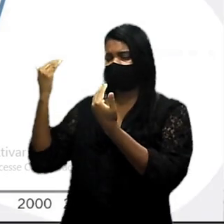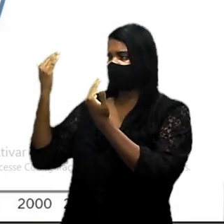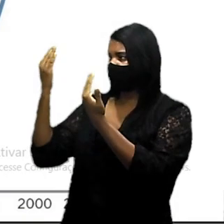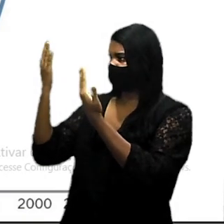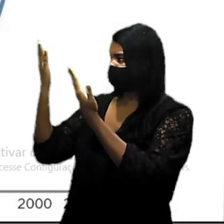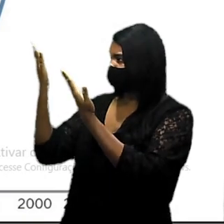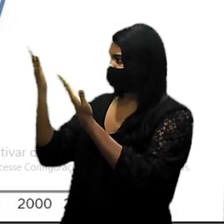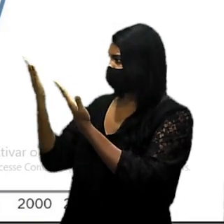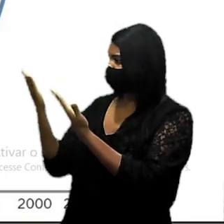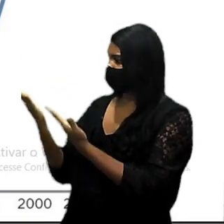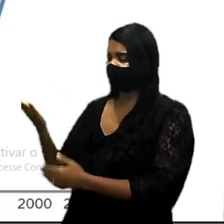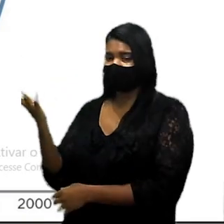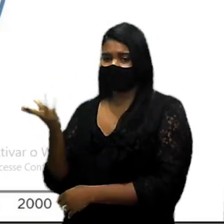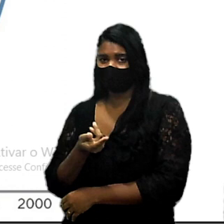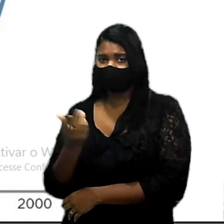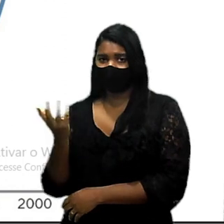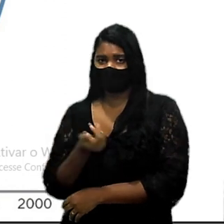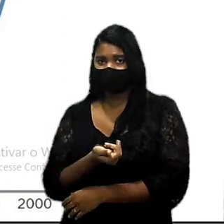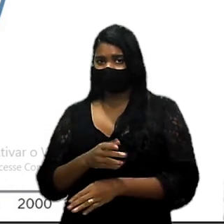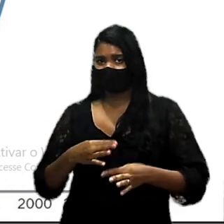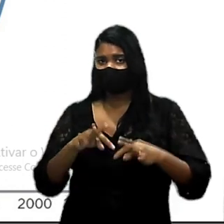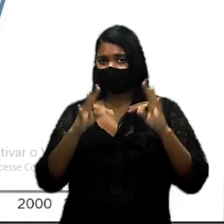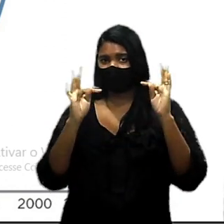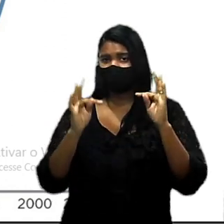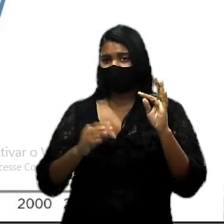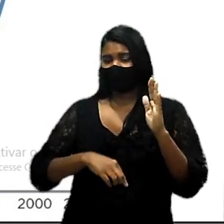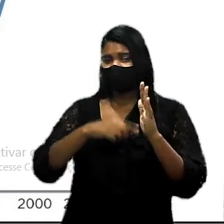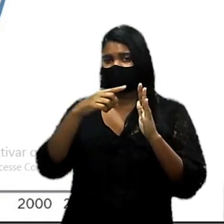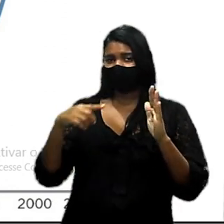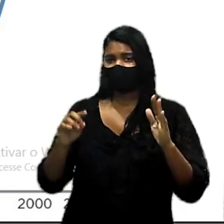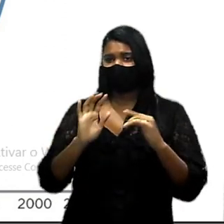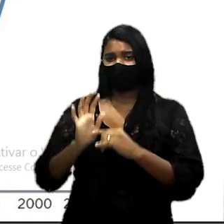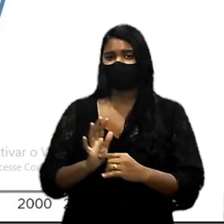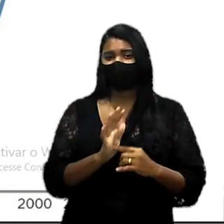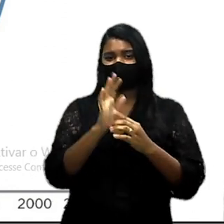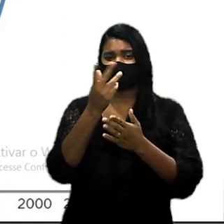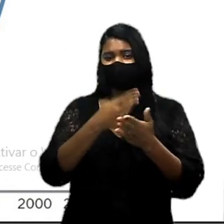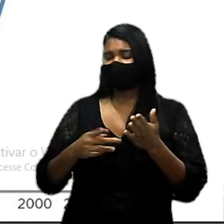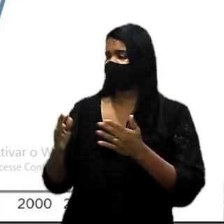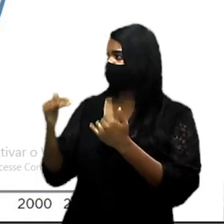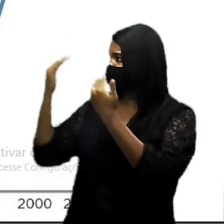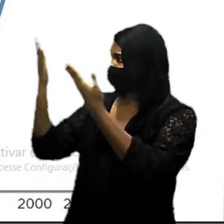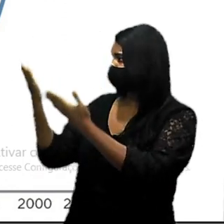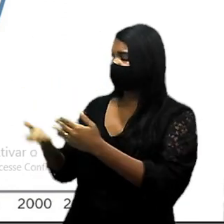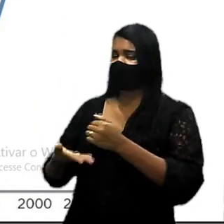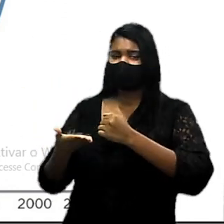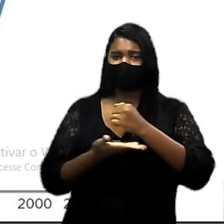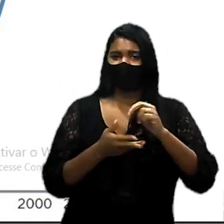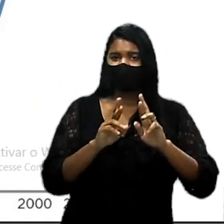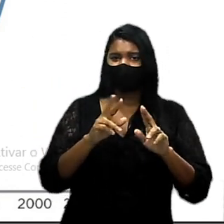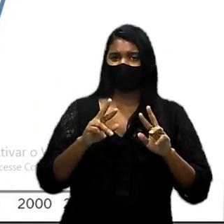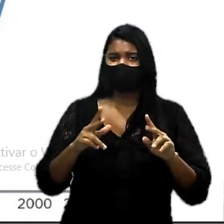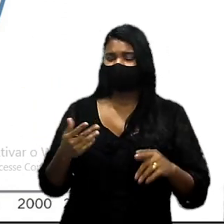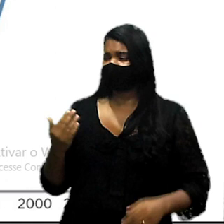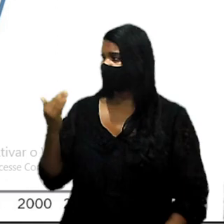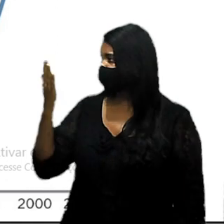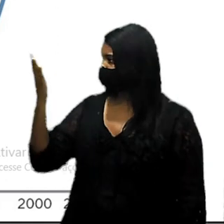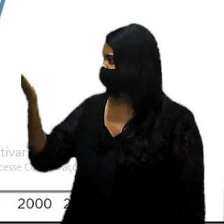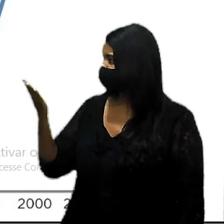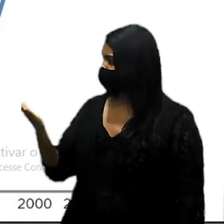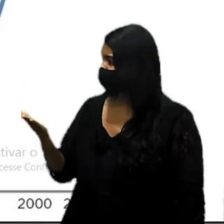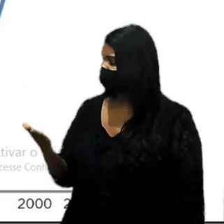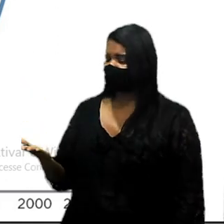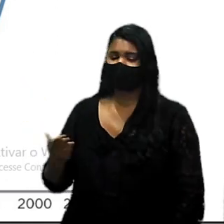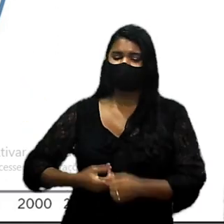da aceleração da tecnologia. Esse gráfico mostra na sua base aí os diferentes anos,